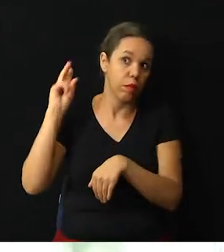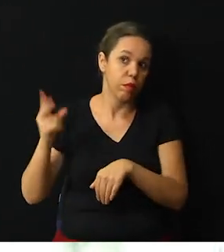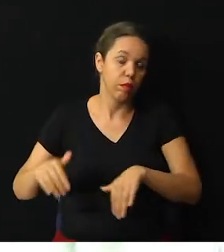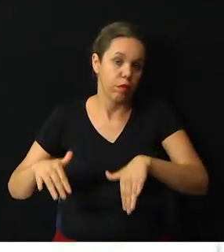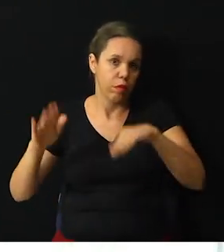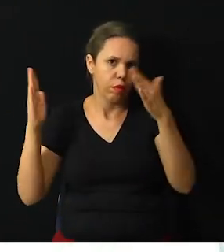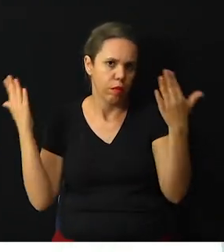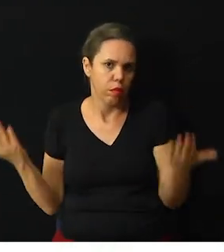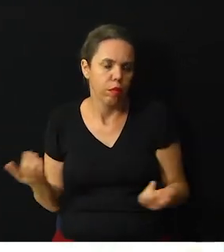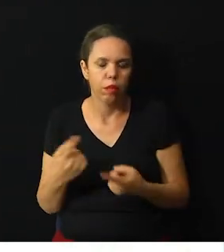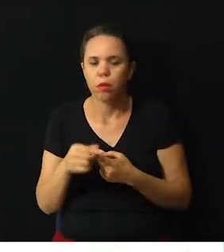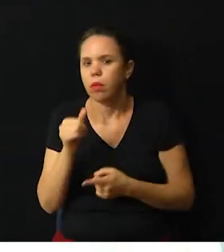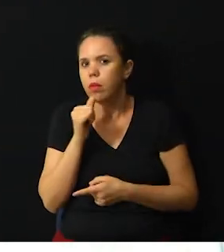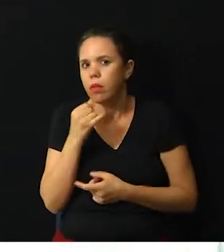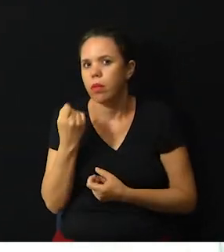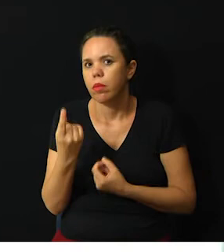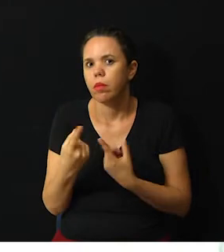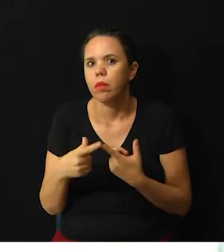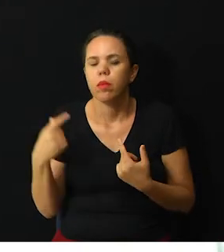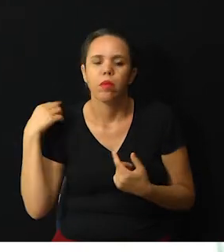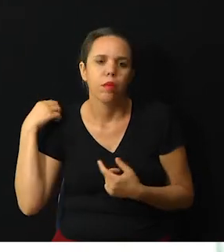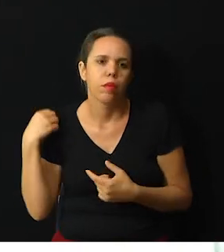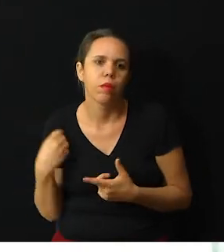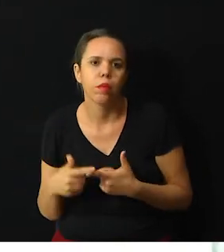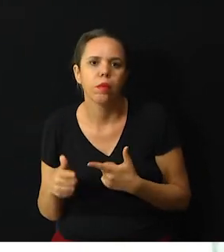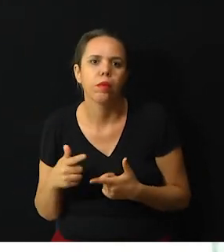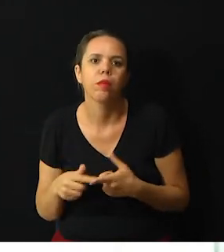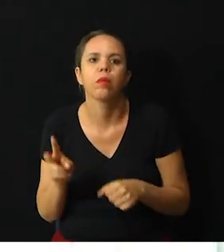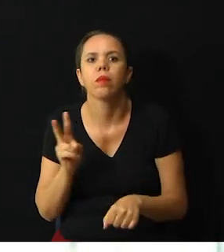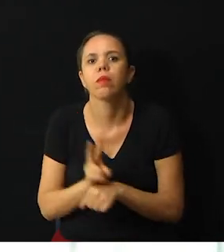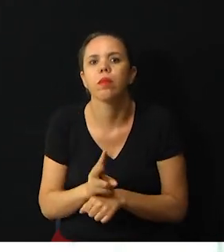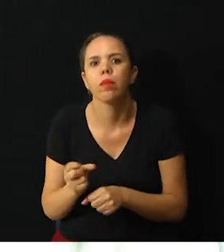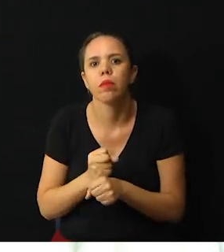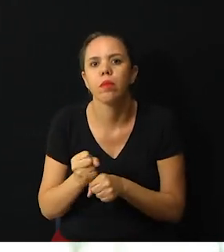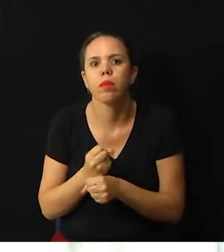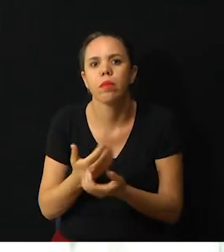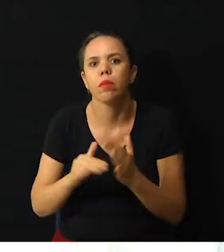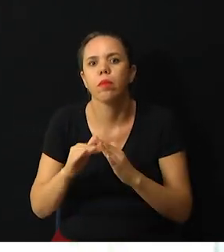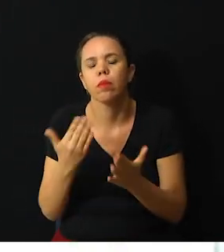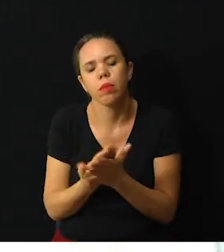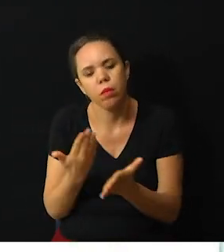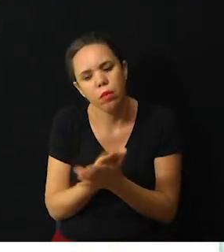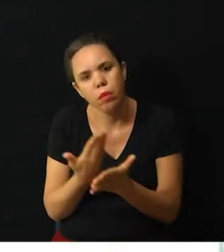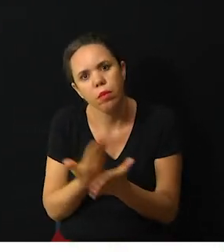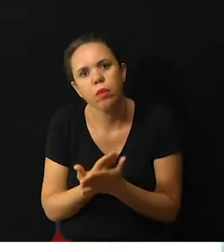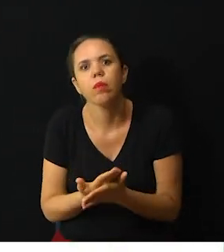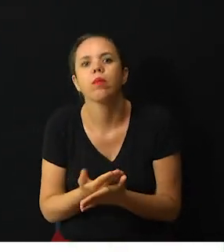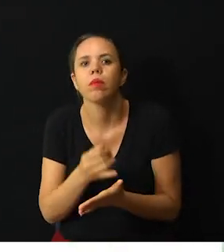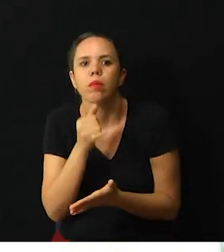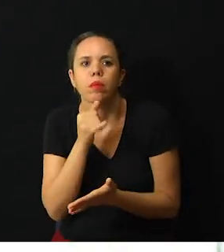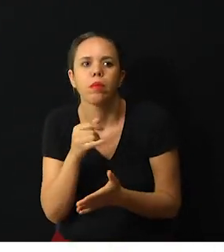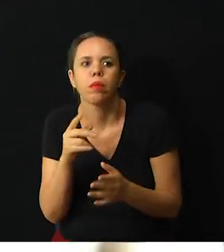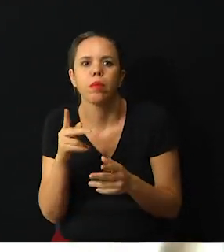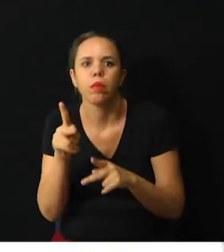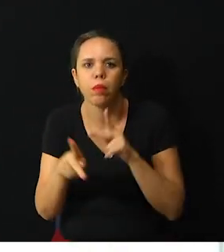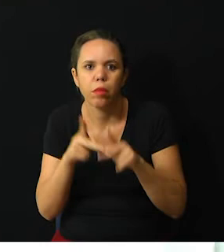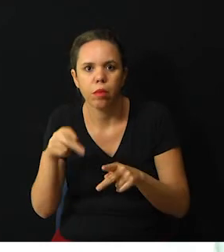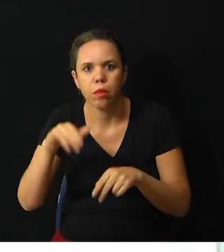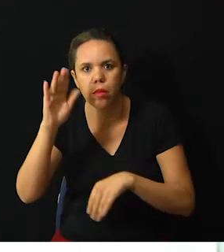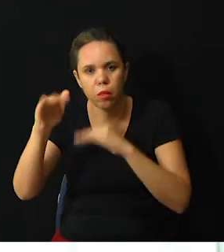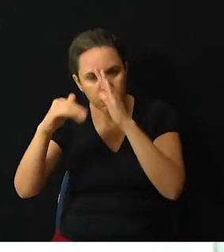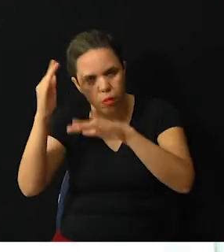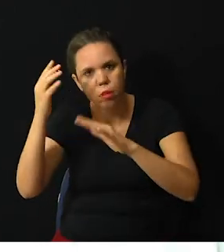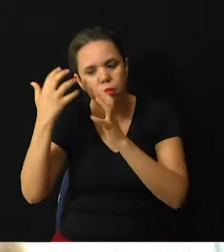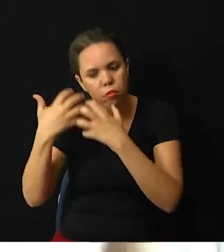desde cedo. Porque, por exemplo, uma das coisas que é um fator protetor são anos de escolaridade. Então, quando eu tenho uma sociedade